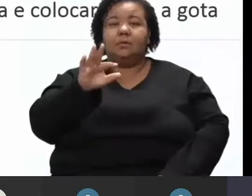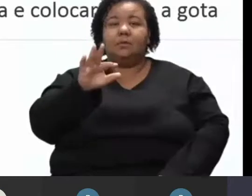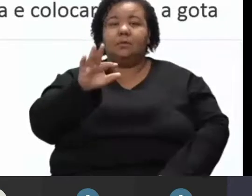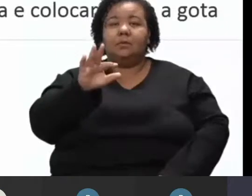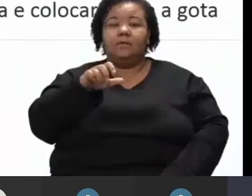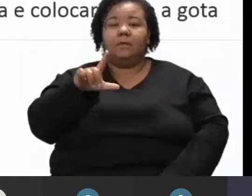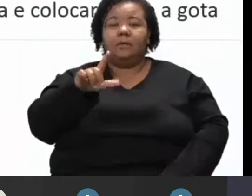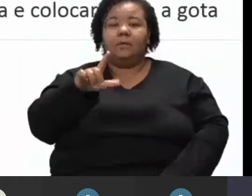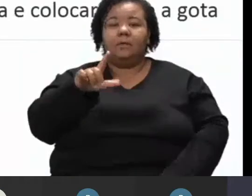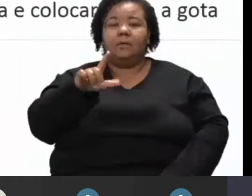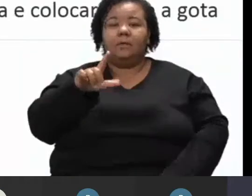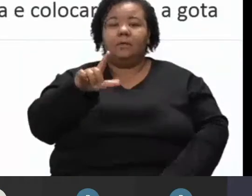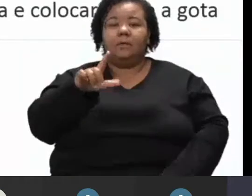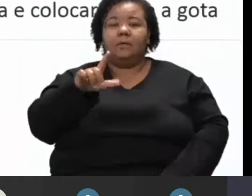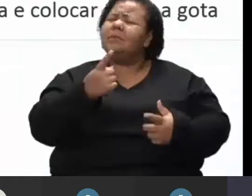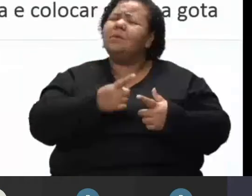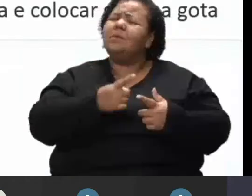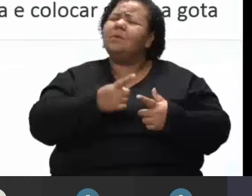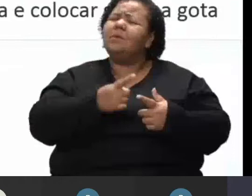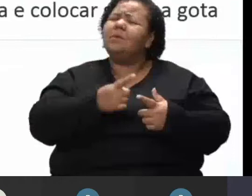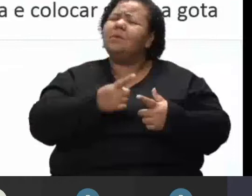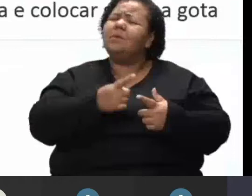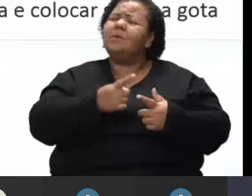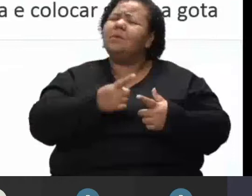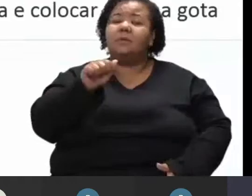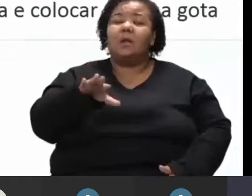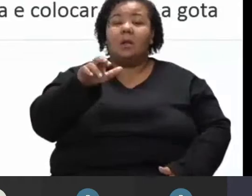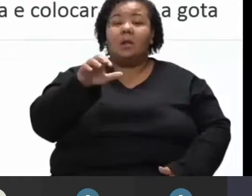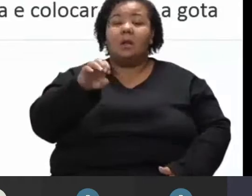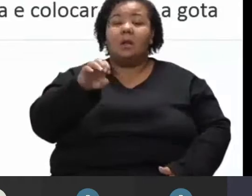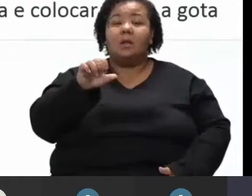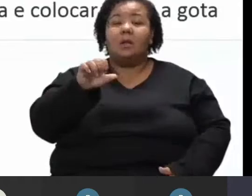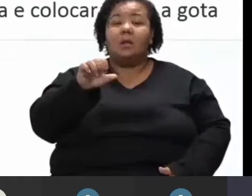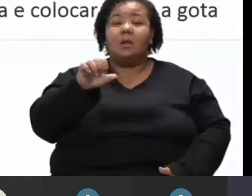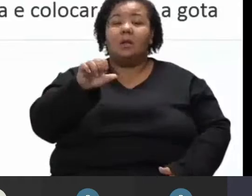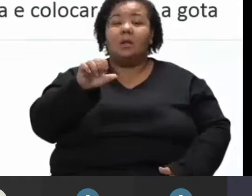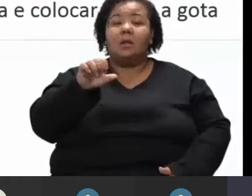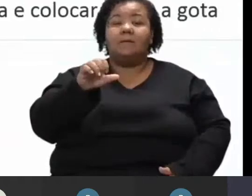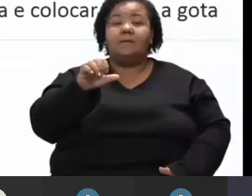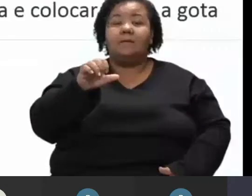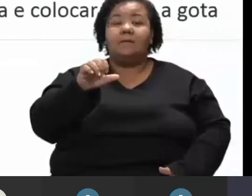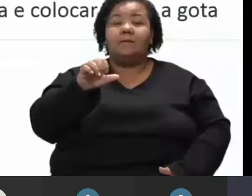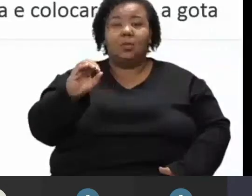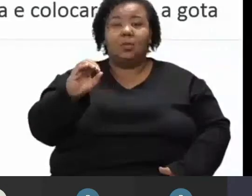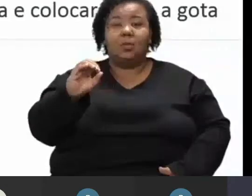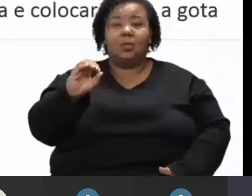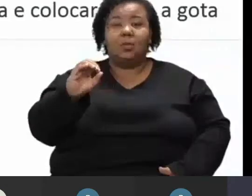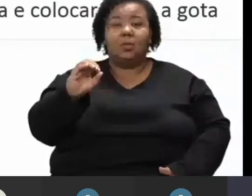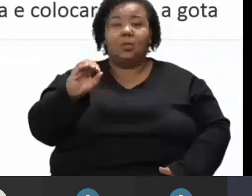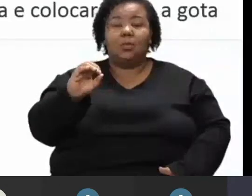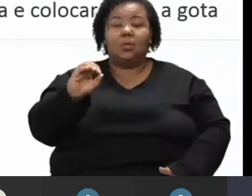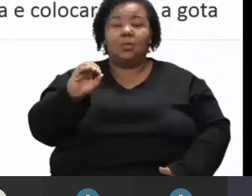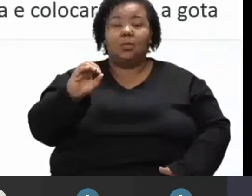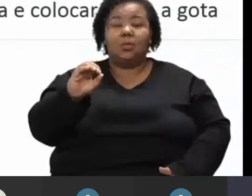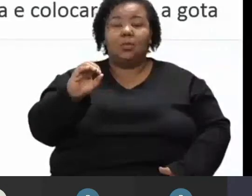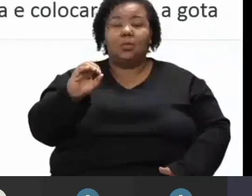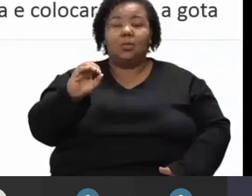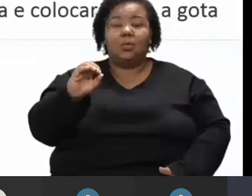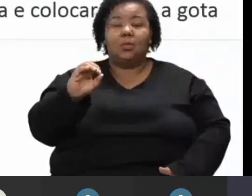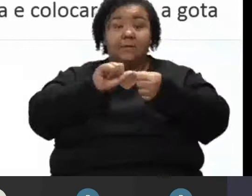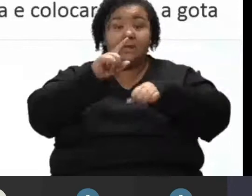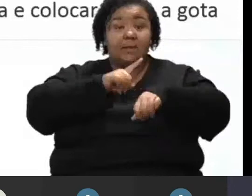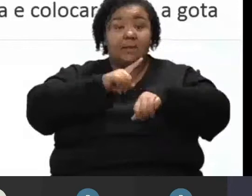a fresco? O que é a fresco? É fresquinho. Então, você vai fazer um arroz fresco, é um arroz feito na hora. Uma